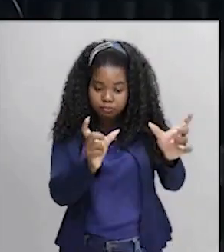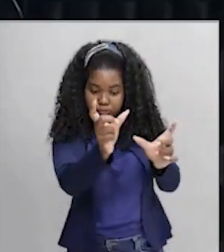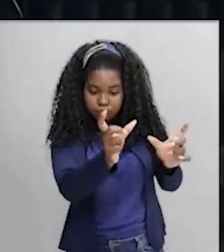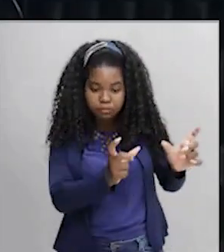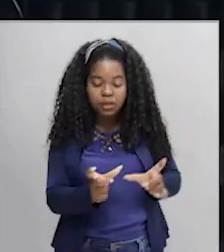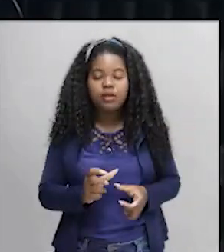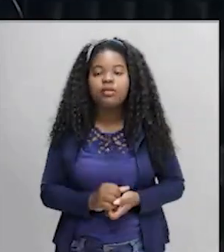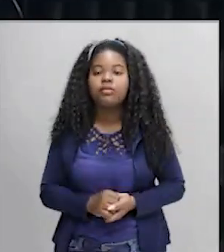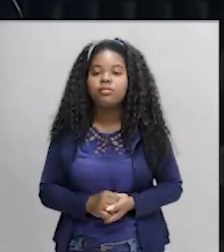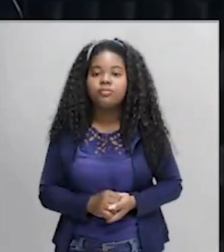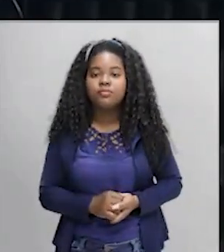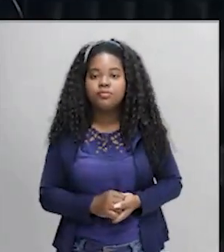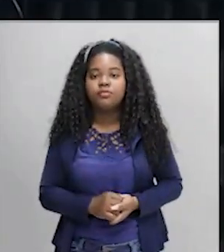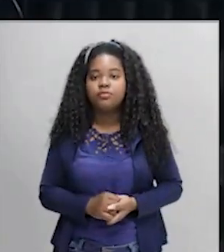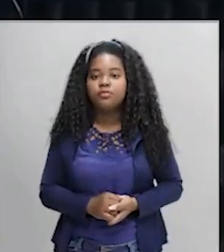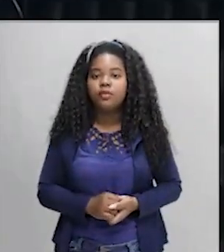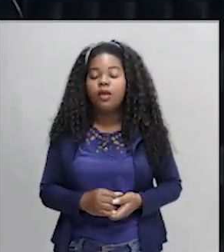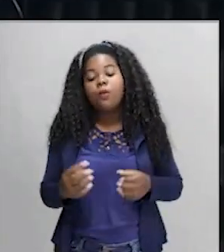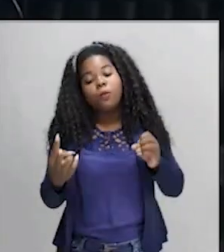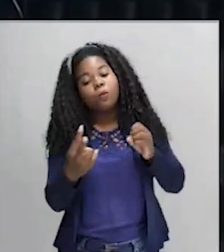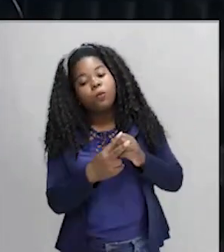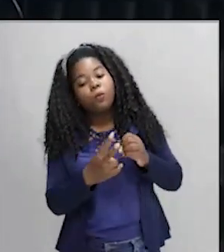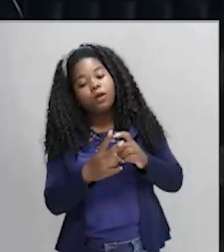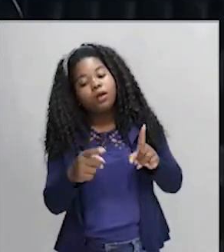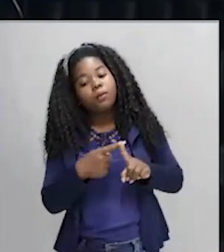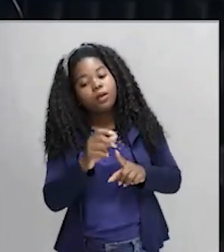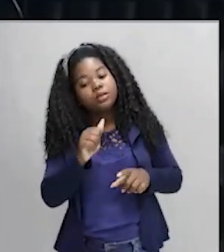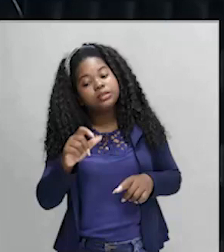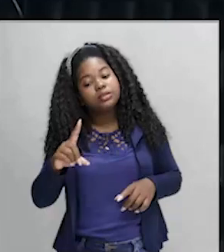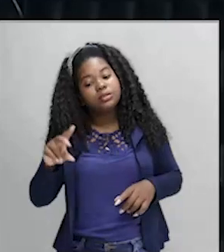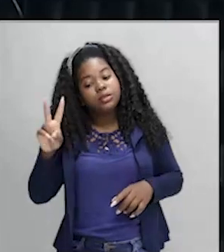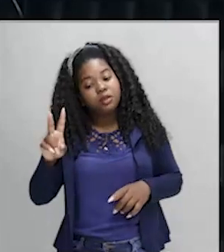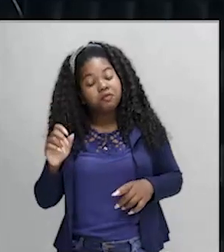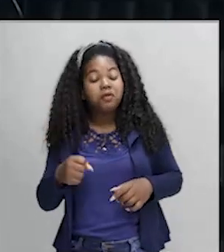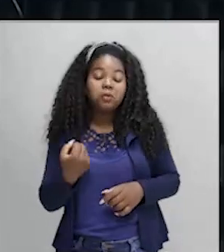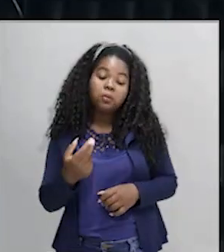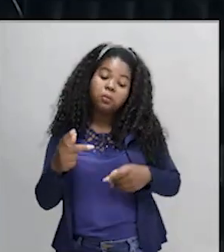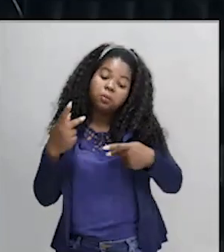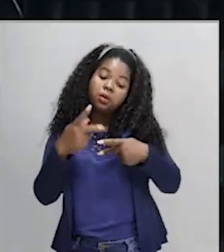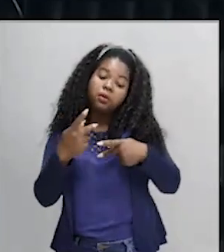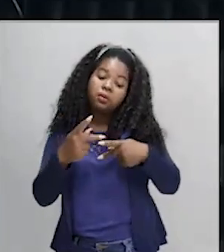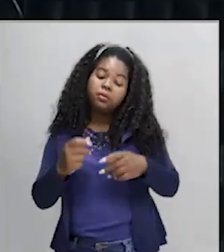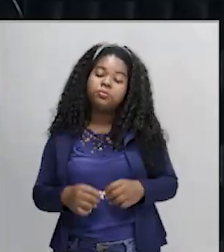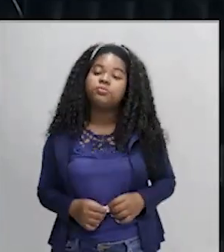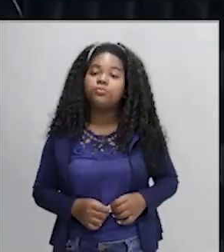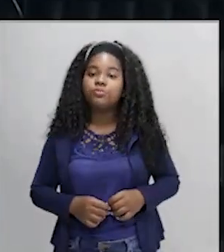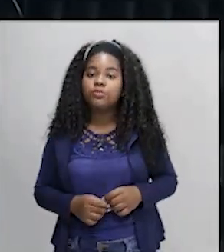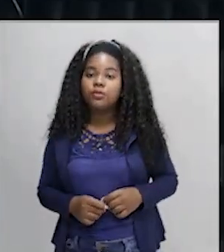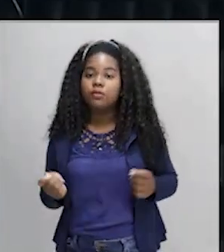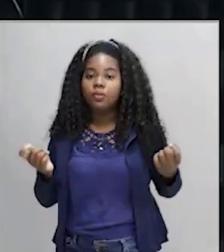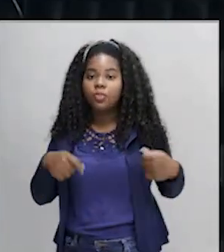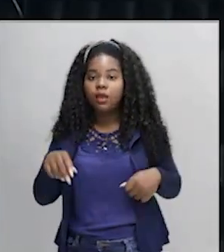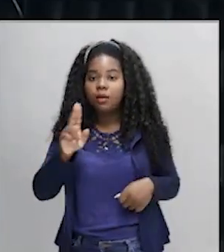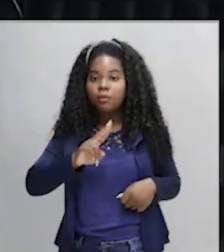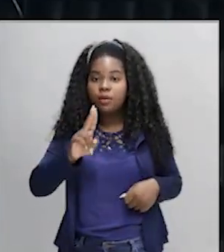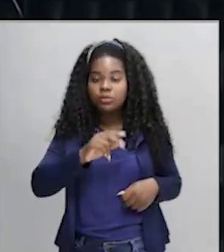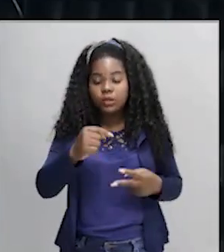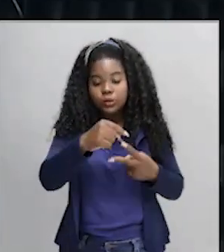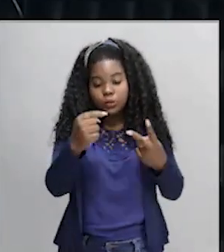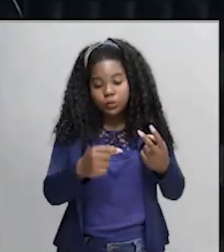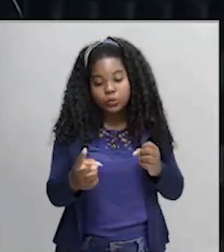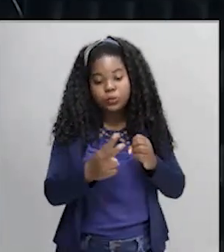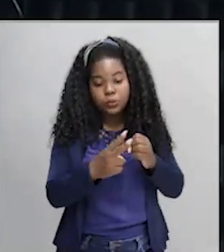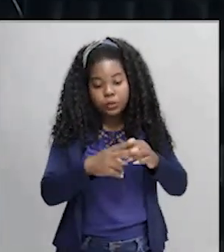da definição do começo? Um verbo mais um advérbio ou uma preposição, certo? Então, eu posso usar esses dois